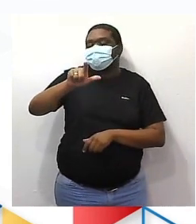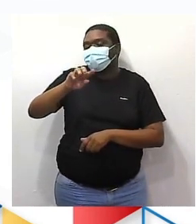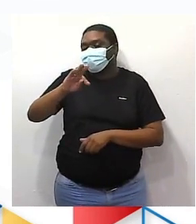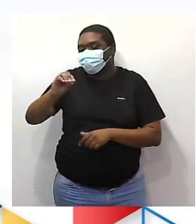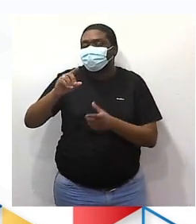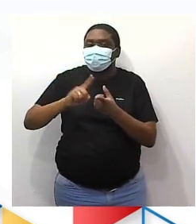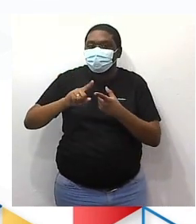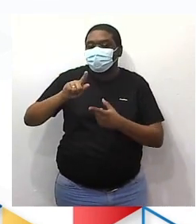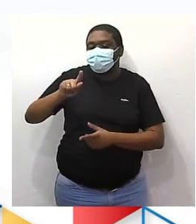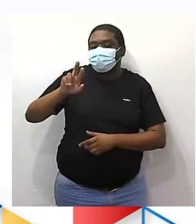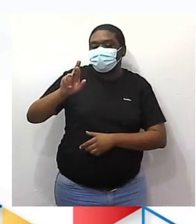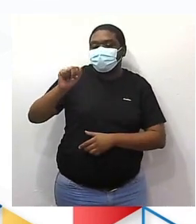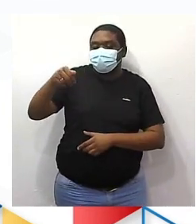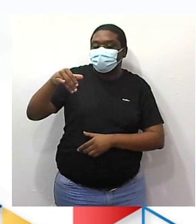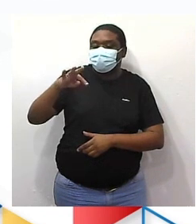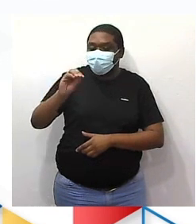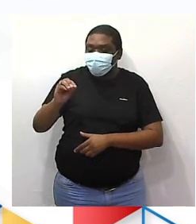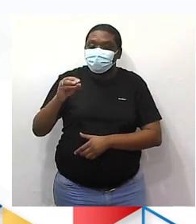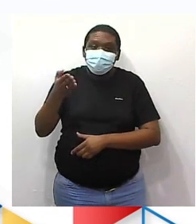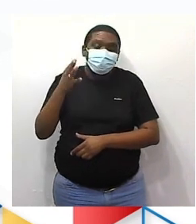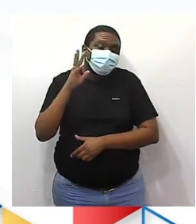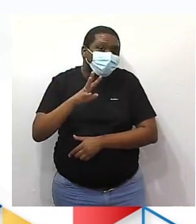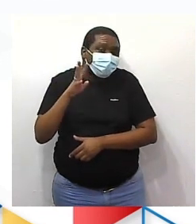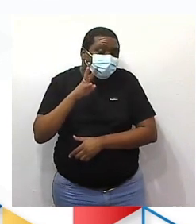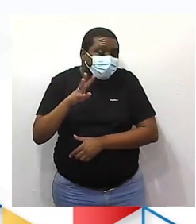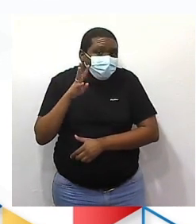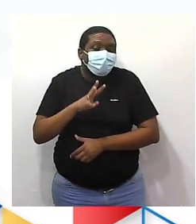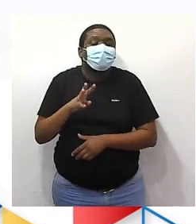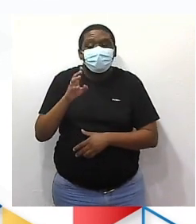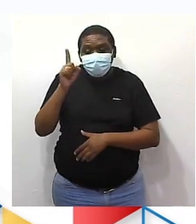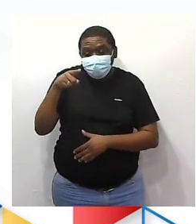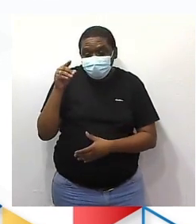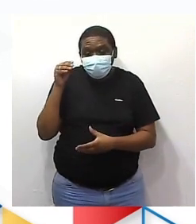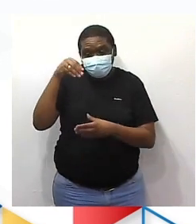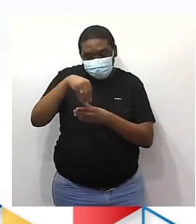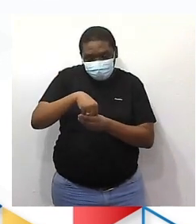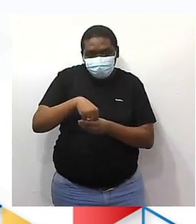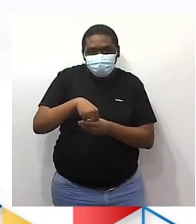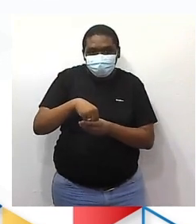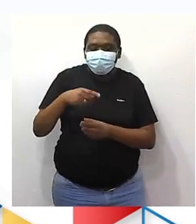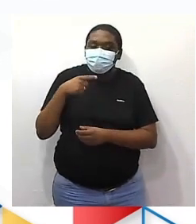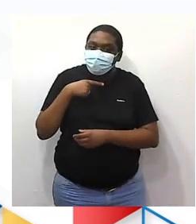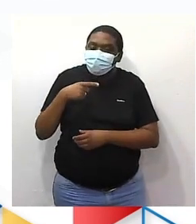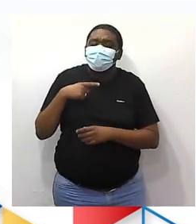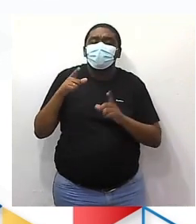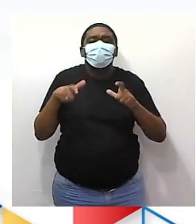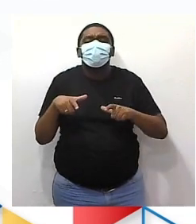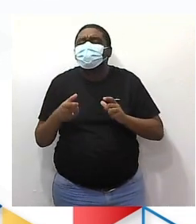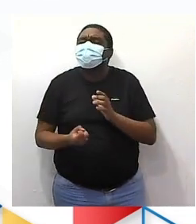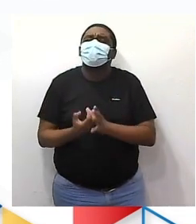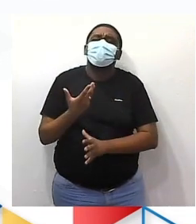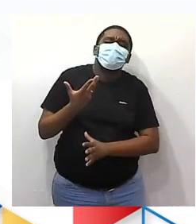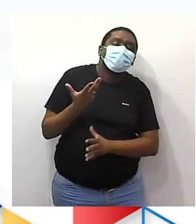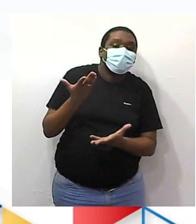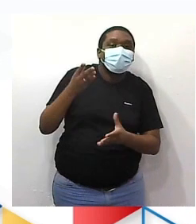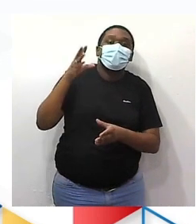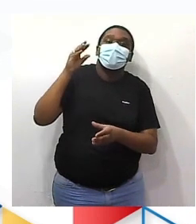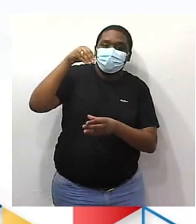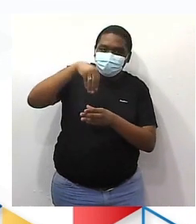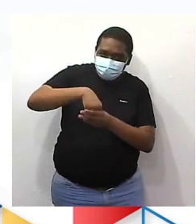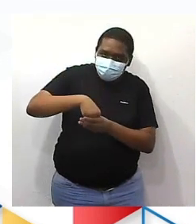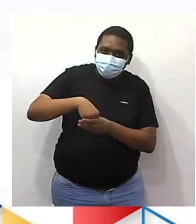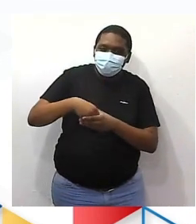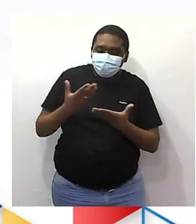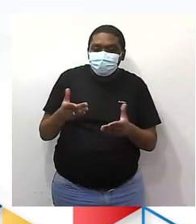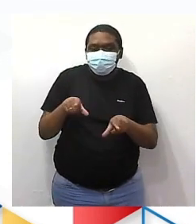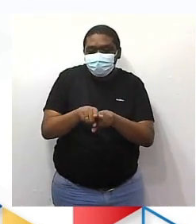granito? Bom, é bem legal. O granito, ele é intrusiva. É formado onde, galerinha? Internamente. E